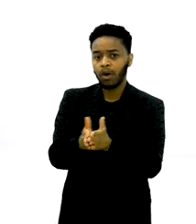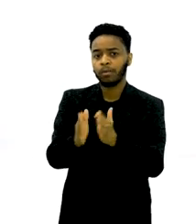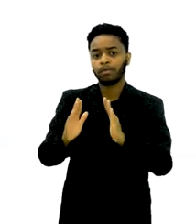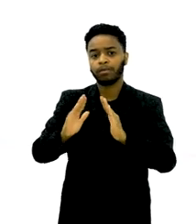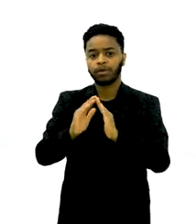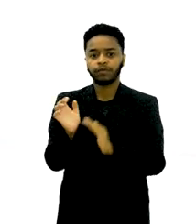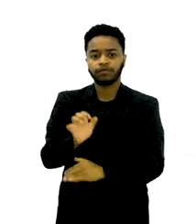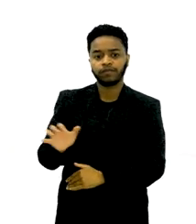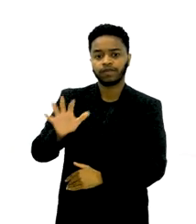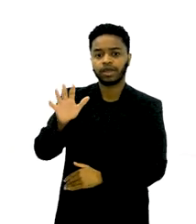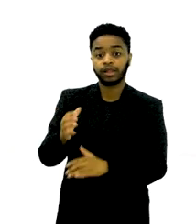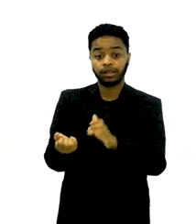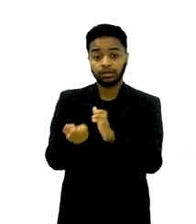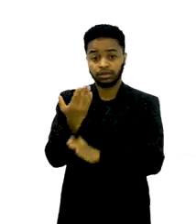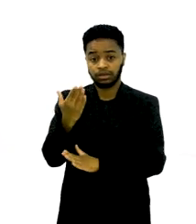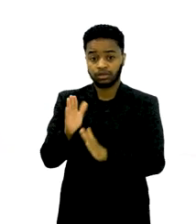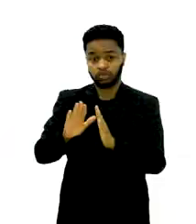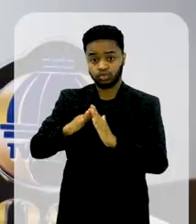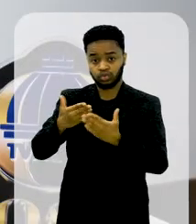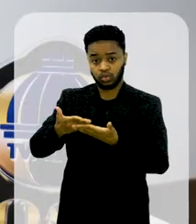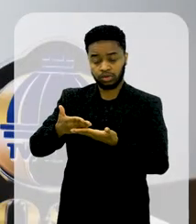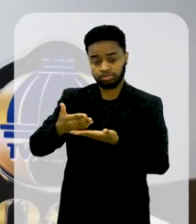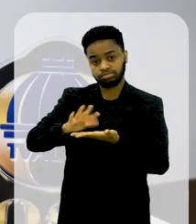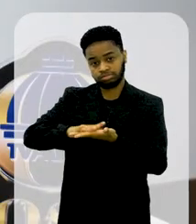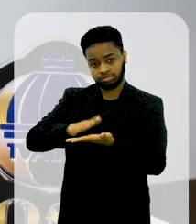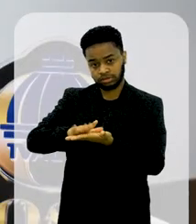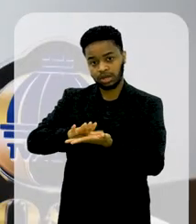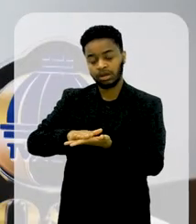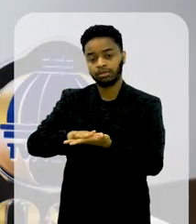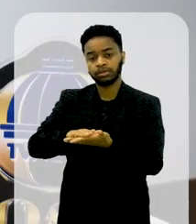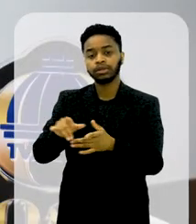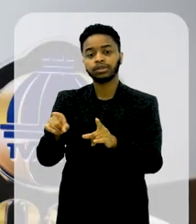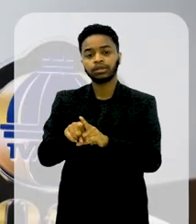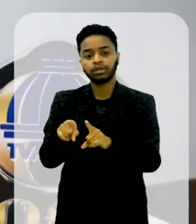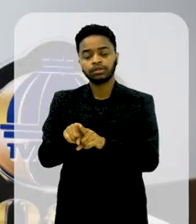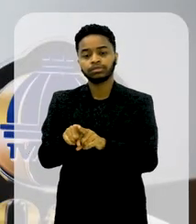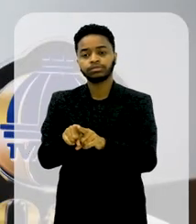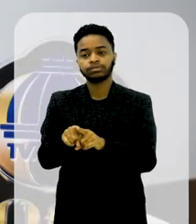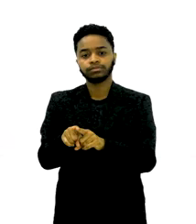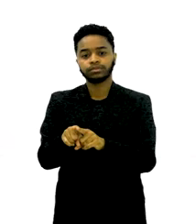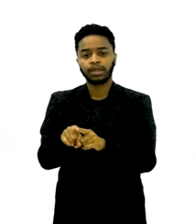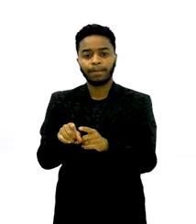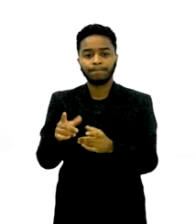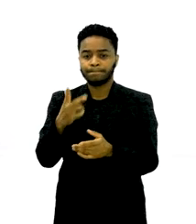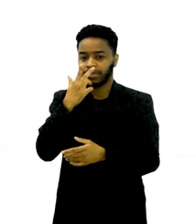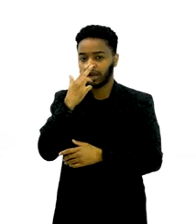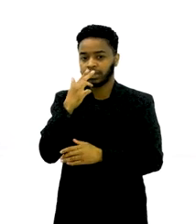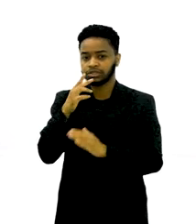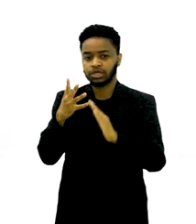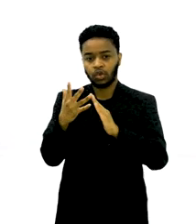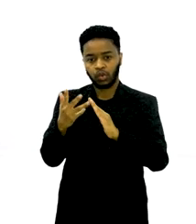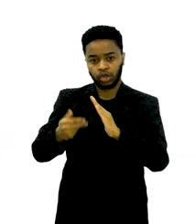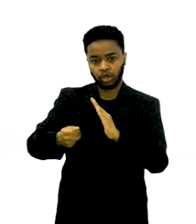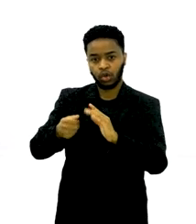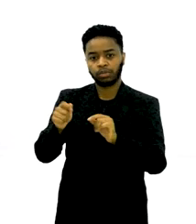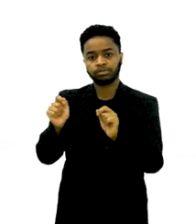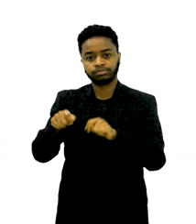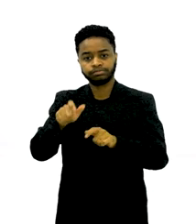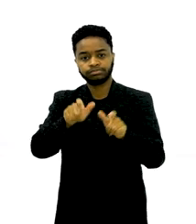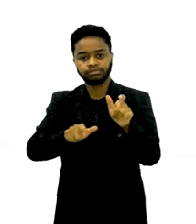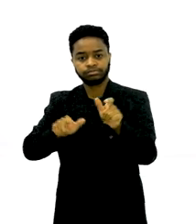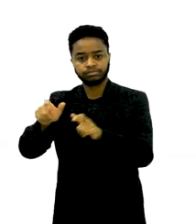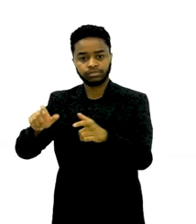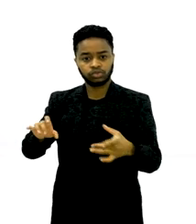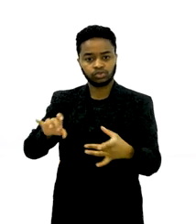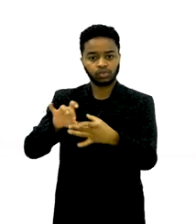favelas criam as escolas de samba eh e ela era um grande Quilombo né para para esse para